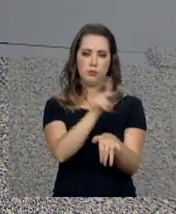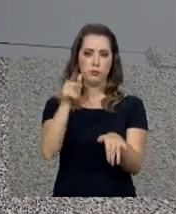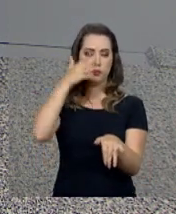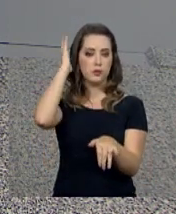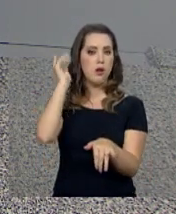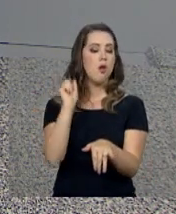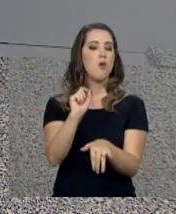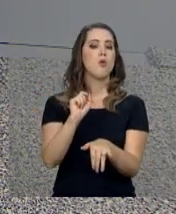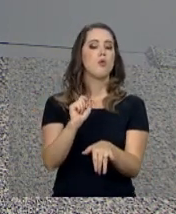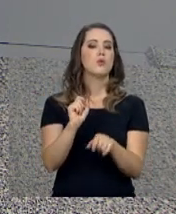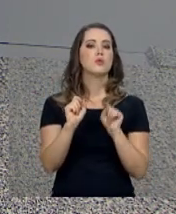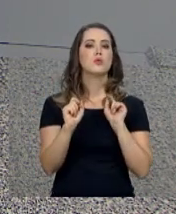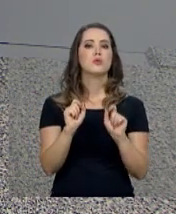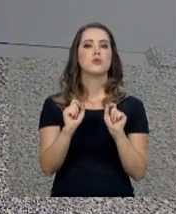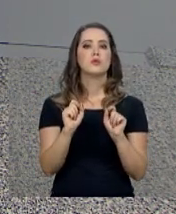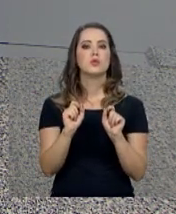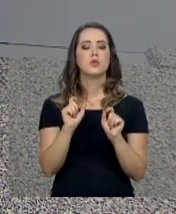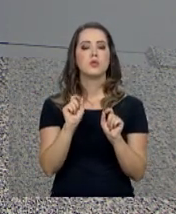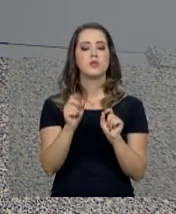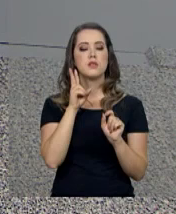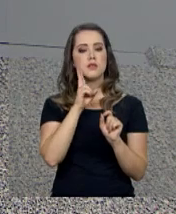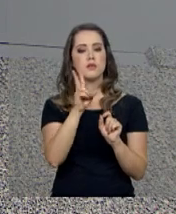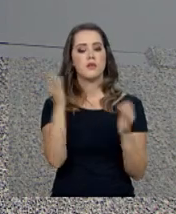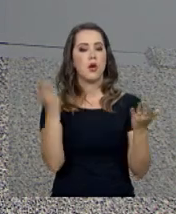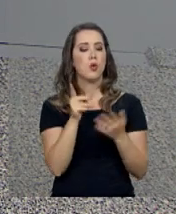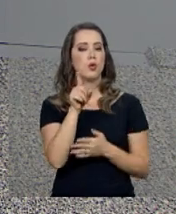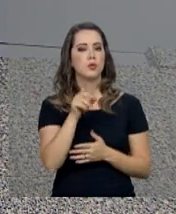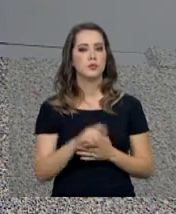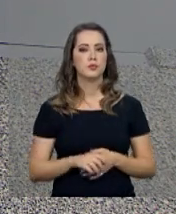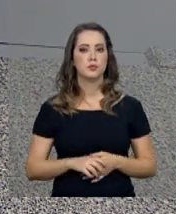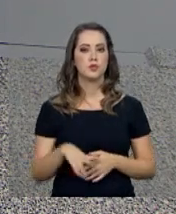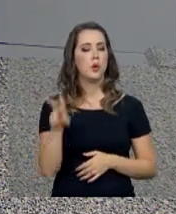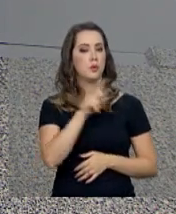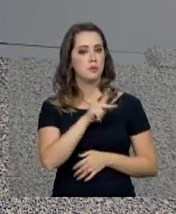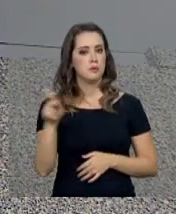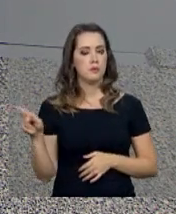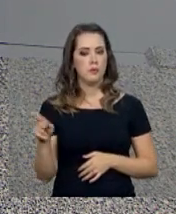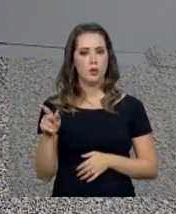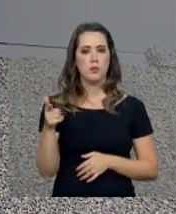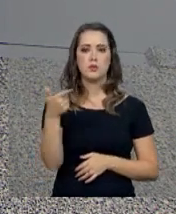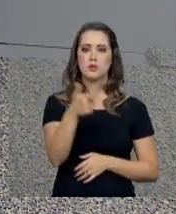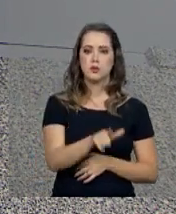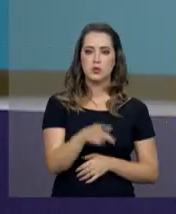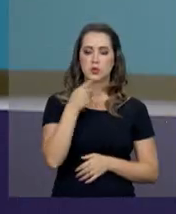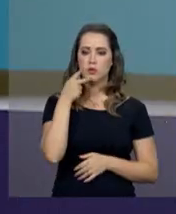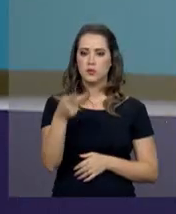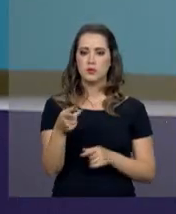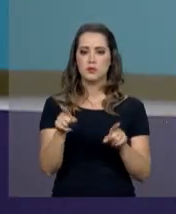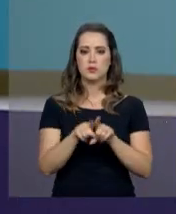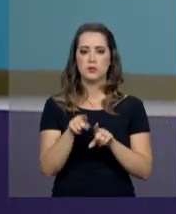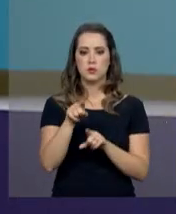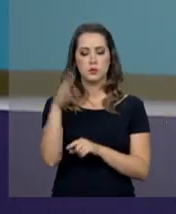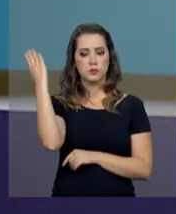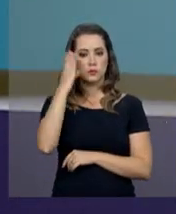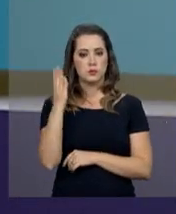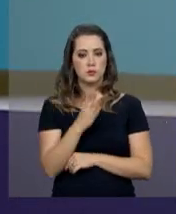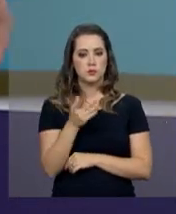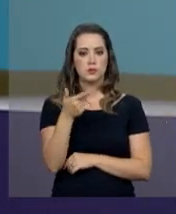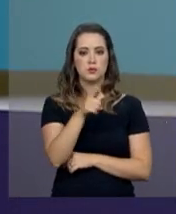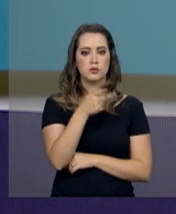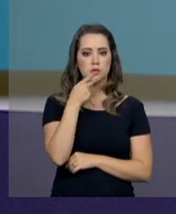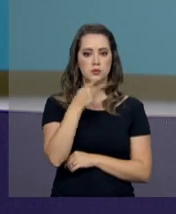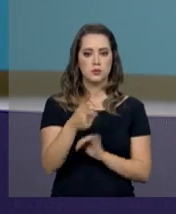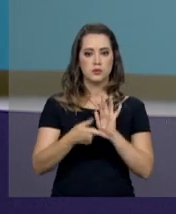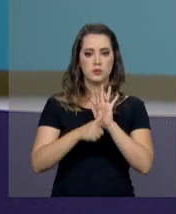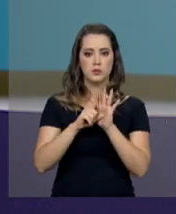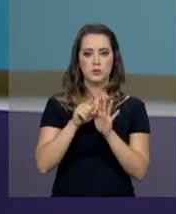que como é que como é que você vê esse de final e hoje que o presidente ele retomou nessa parte do discurso quando ele fala do brasil retomou o discurso que